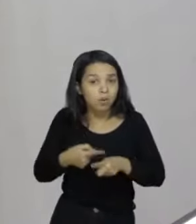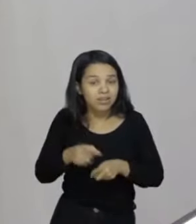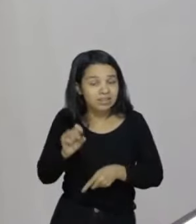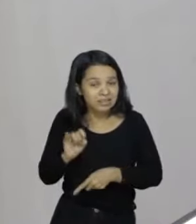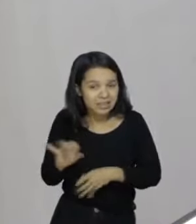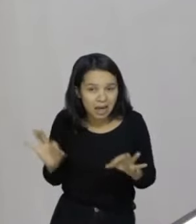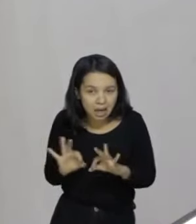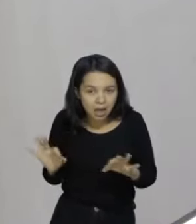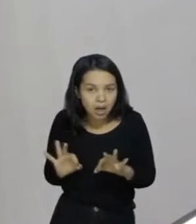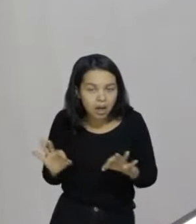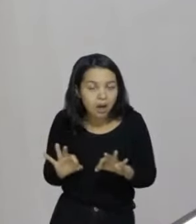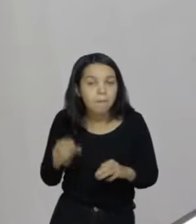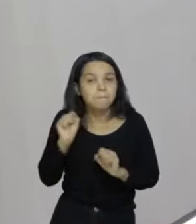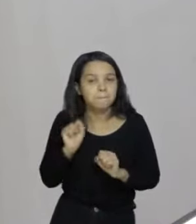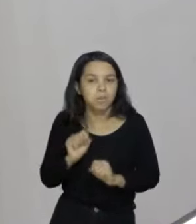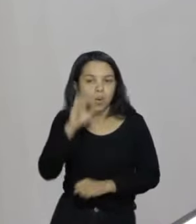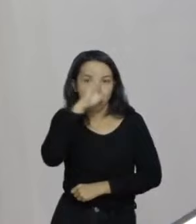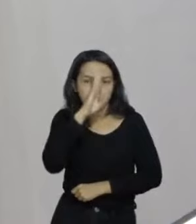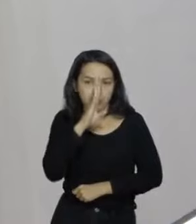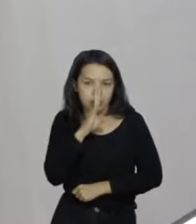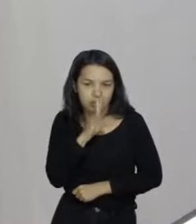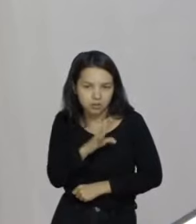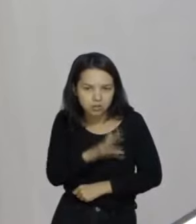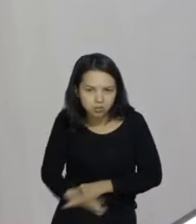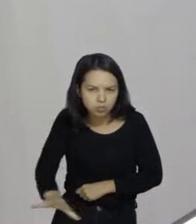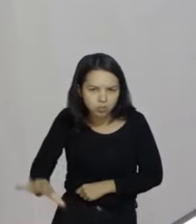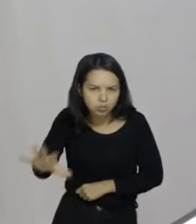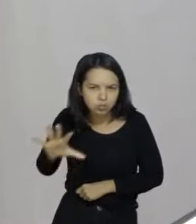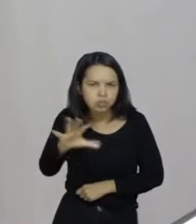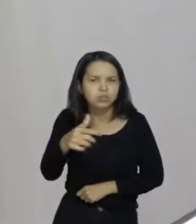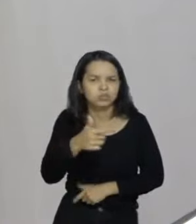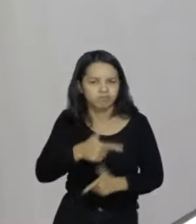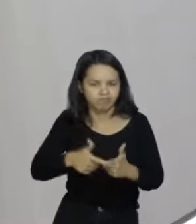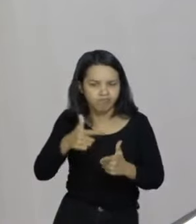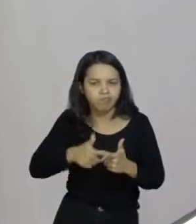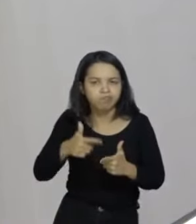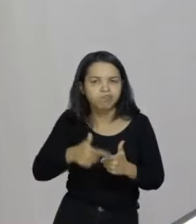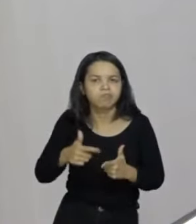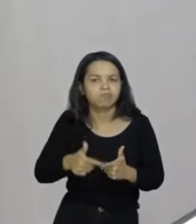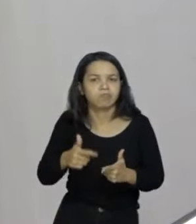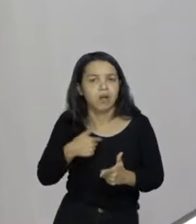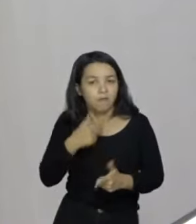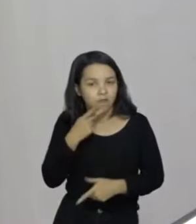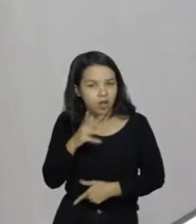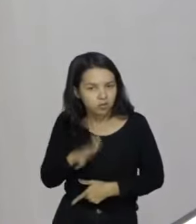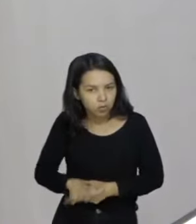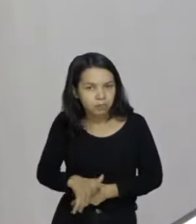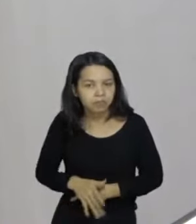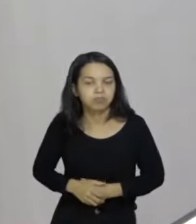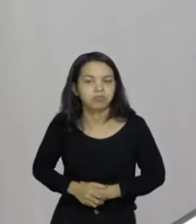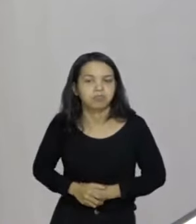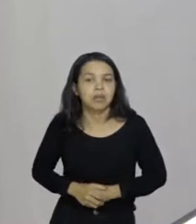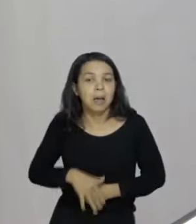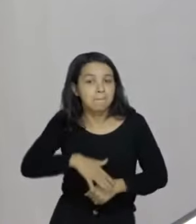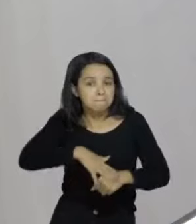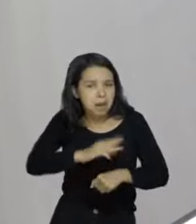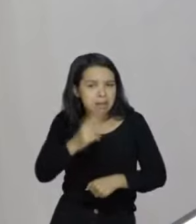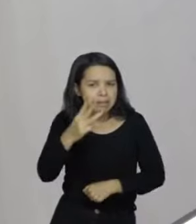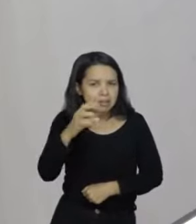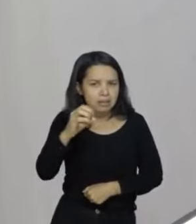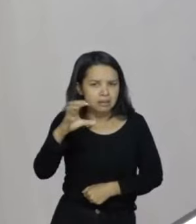o Brasil em várias esferas enfrenta problema Como disse mais de 300%